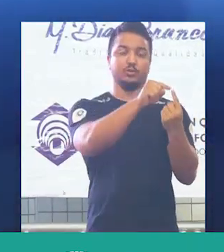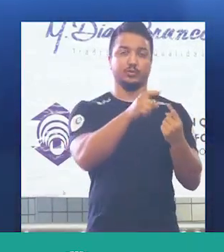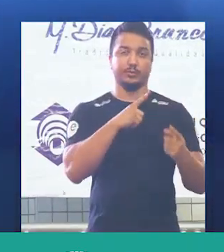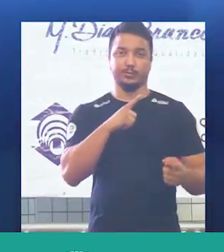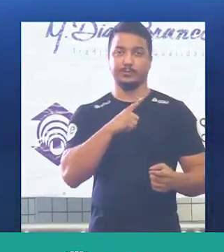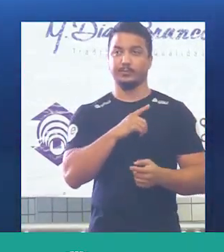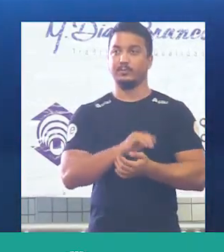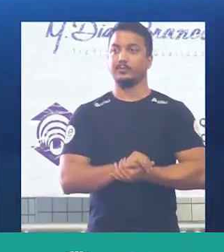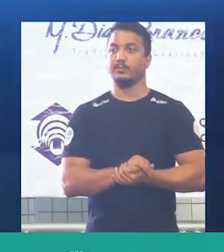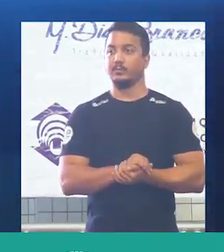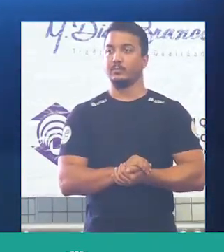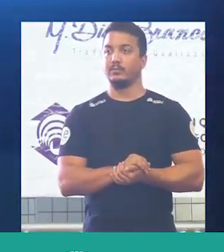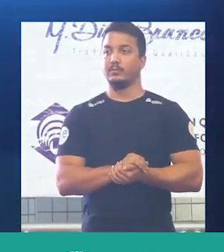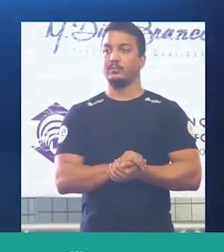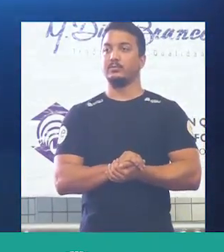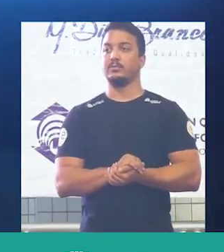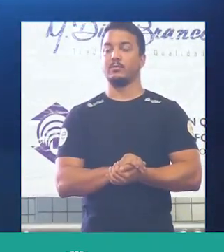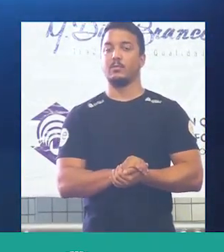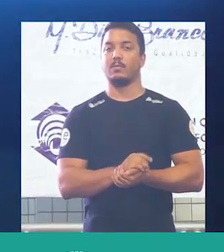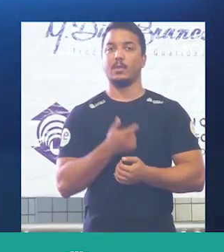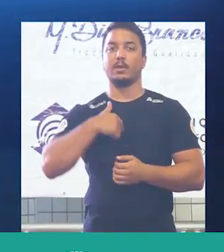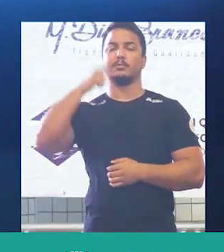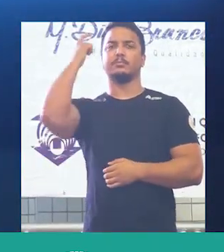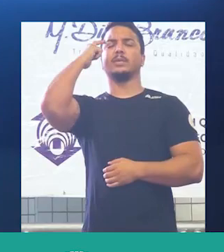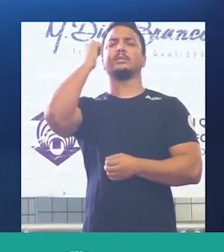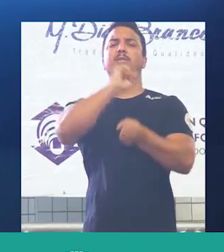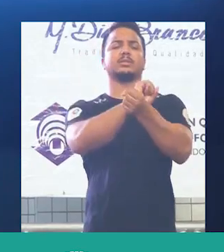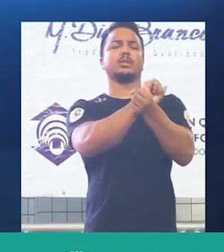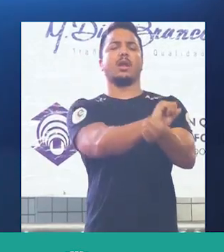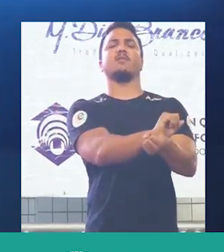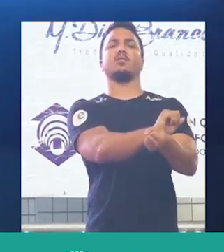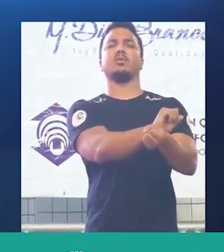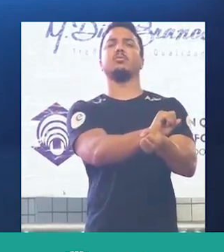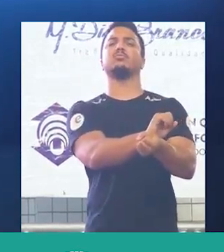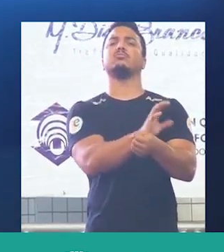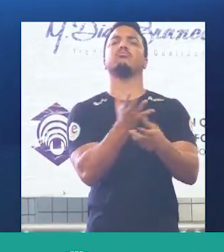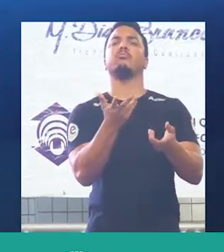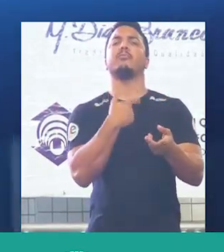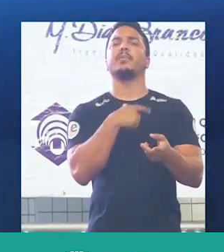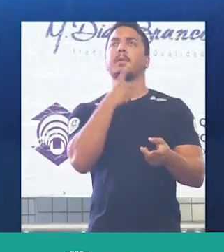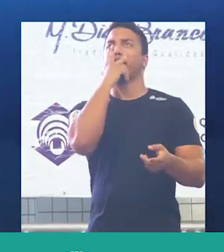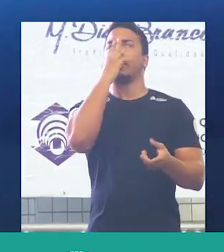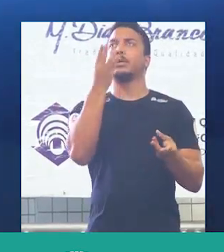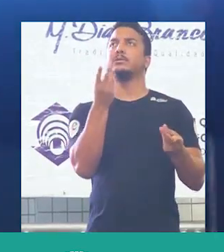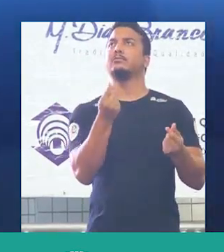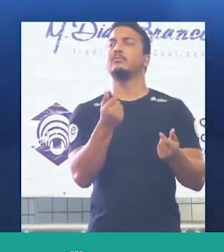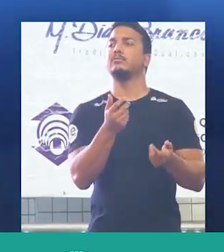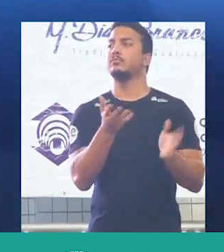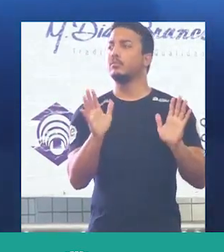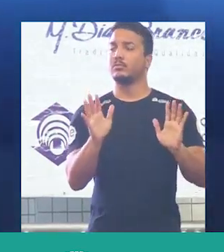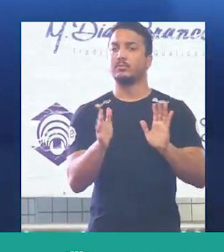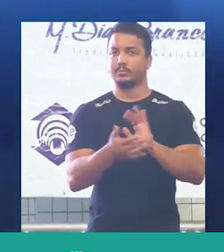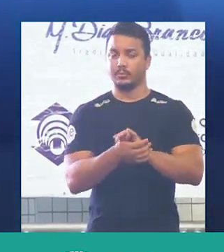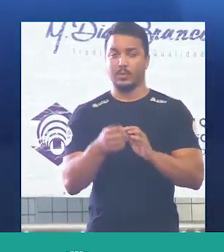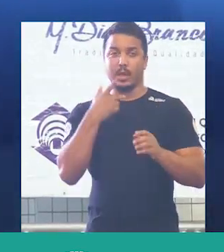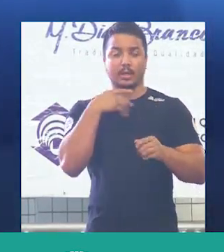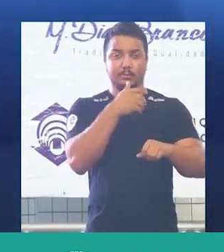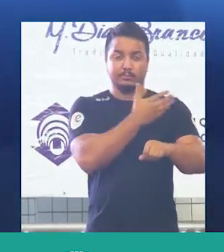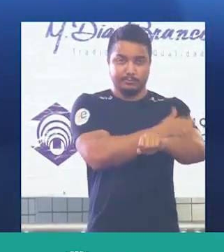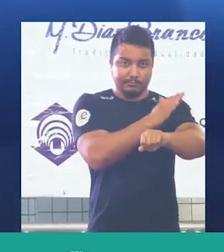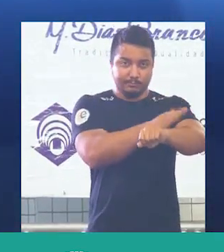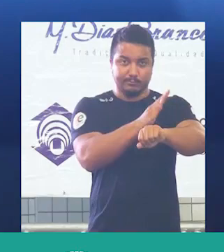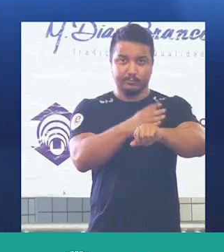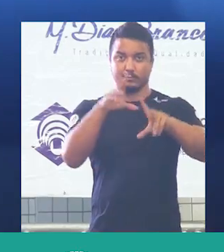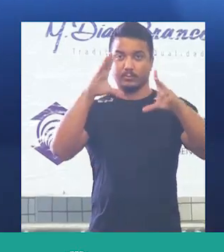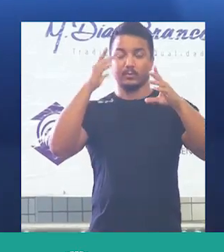Mas vamos em frente. Quando você pensa em escravidão, você assim, ó, vamos fazer um exercício.